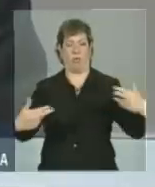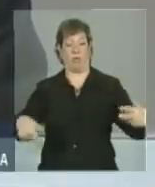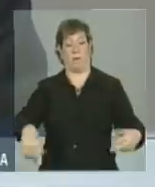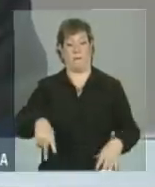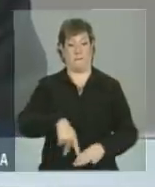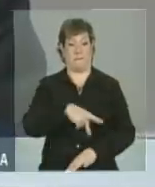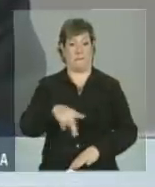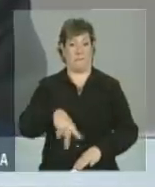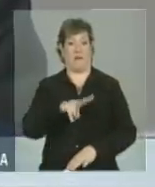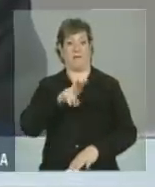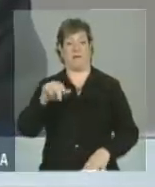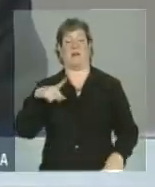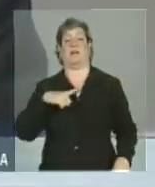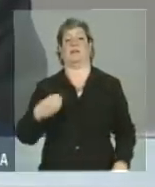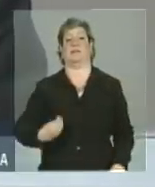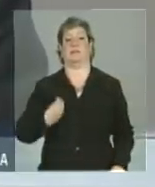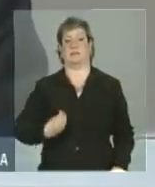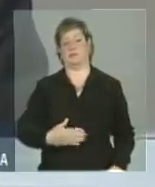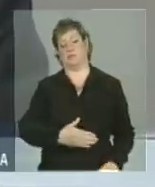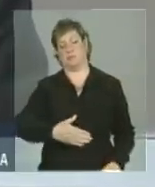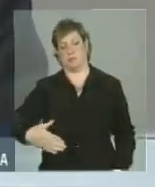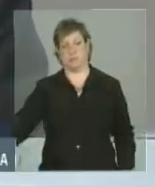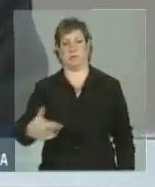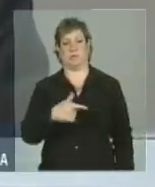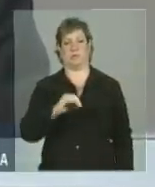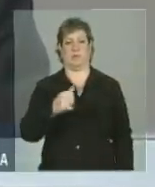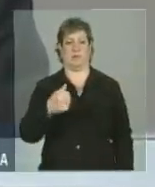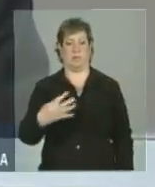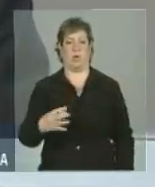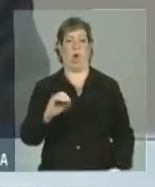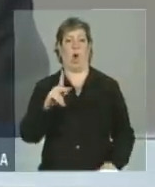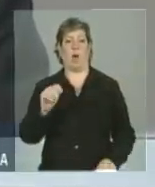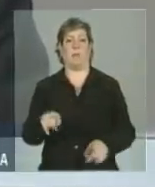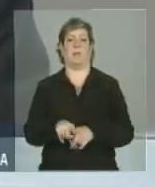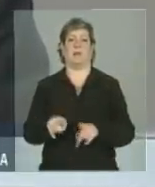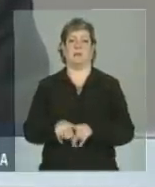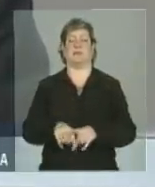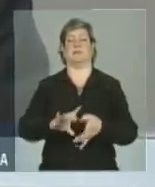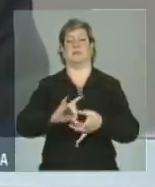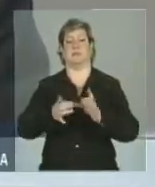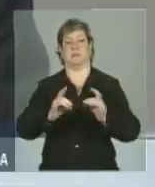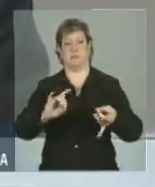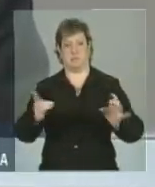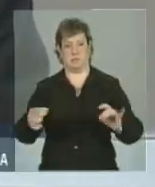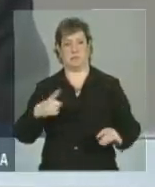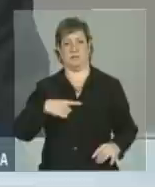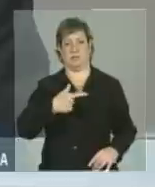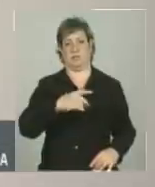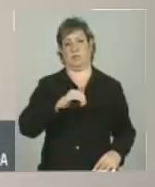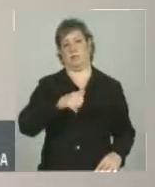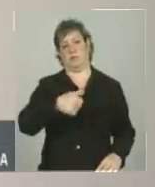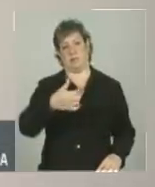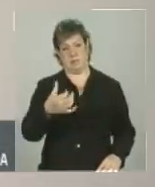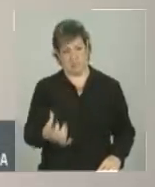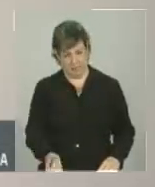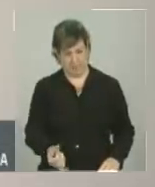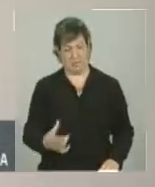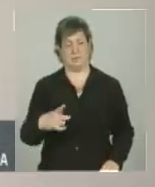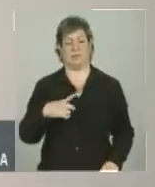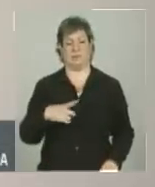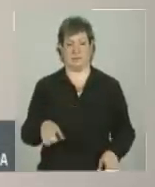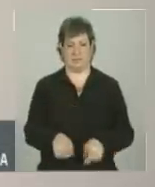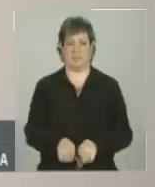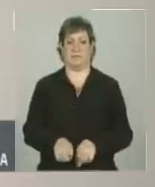país sediará nos próximos anos, a Copa do Mundo de 2014 e as Olimpíadas